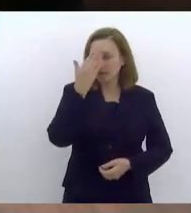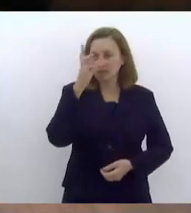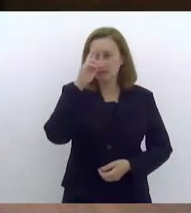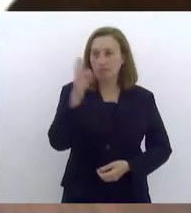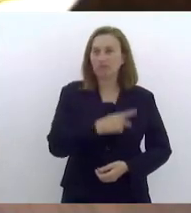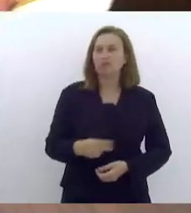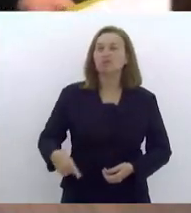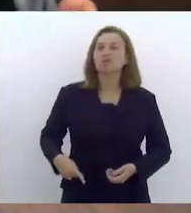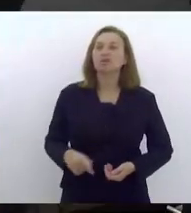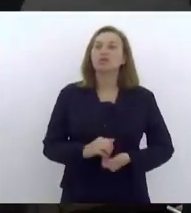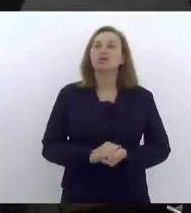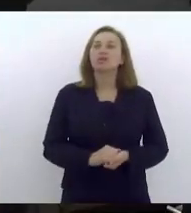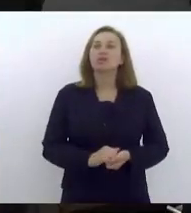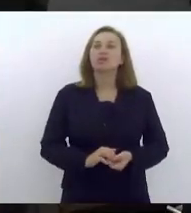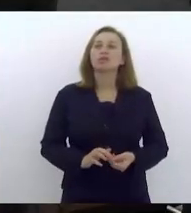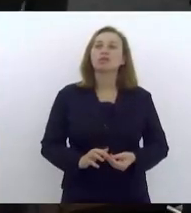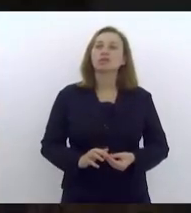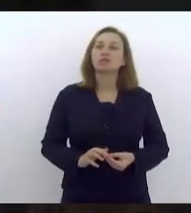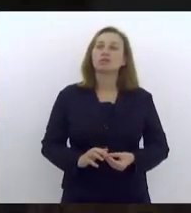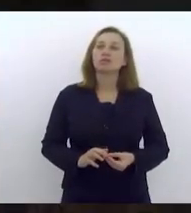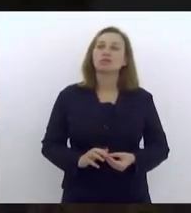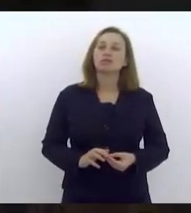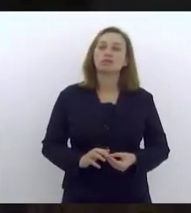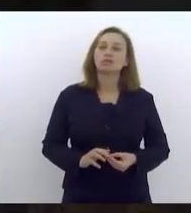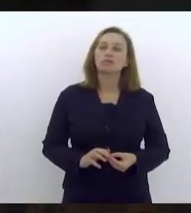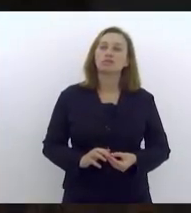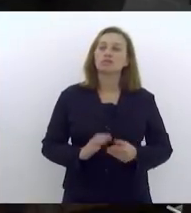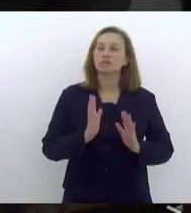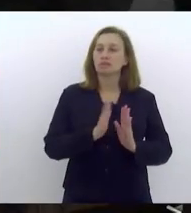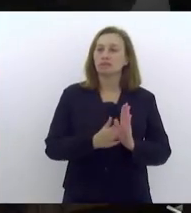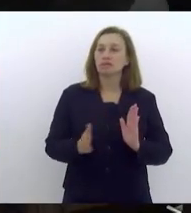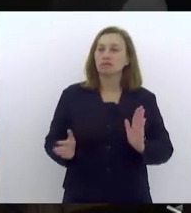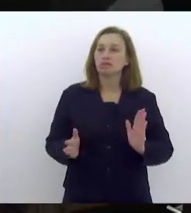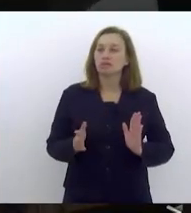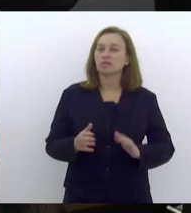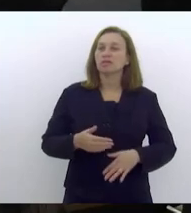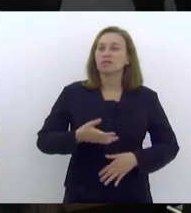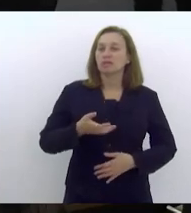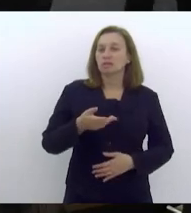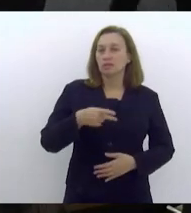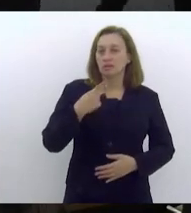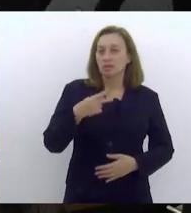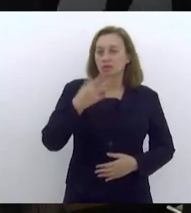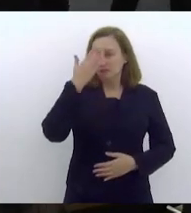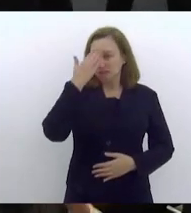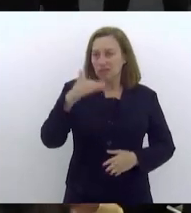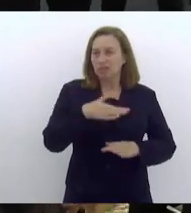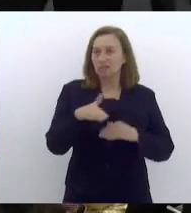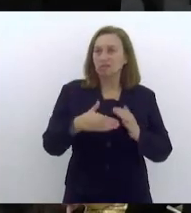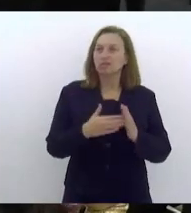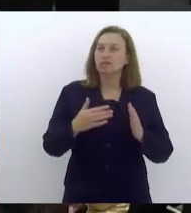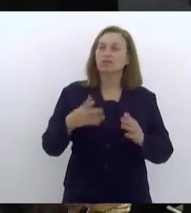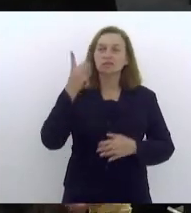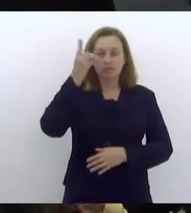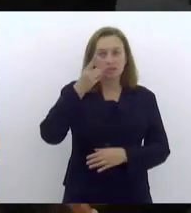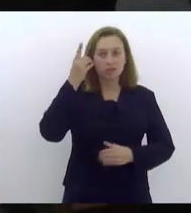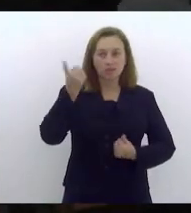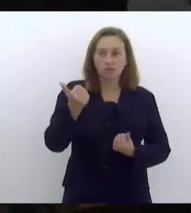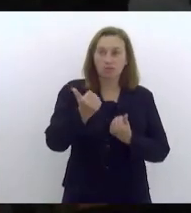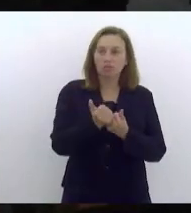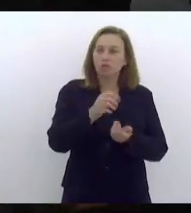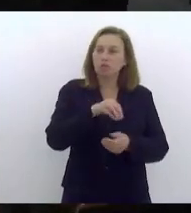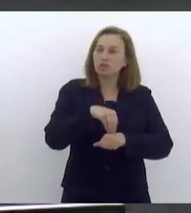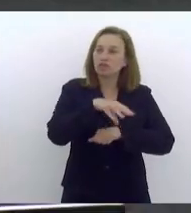presidente. Nobre presidente, pela ordem, por gentileza. Pode falar. Eu quero primeiramente agradecer a todos os deputados da casa aí pelo apoio da